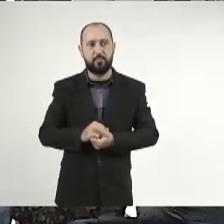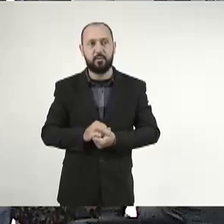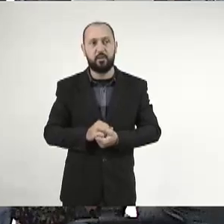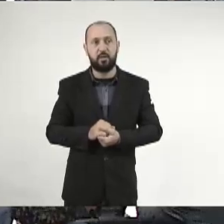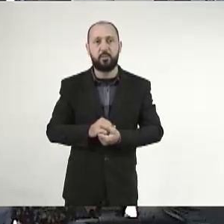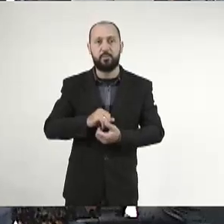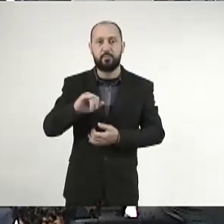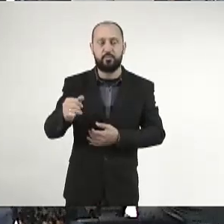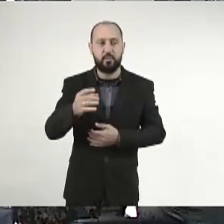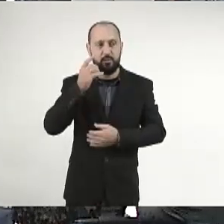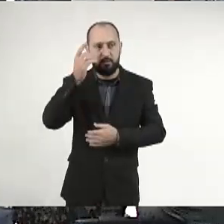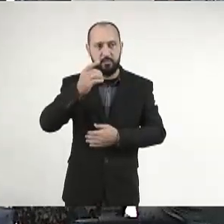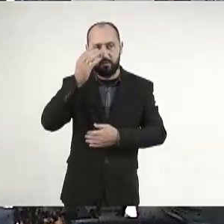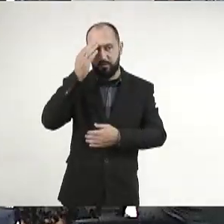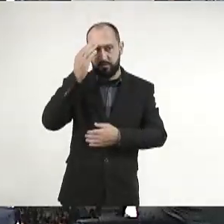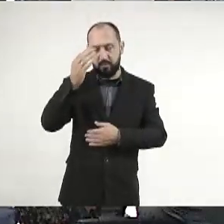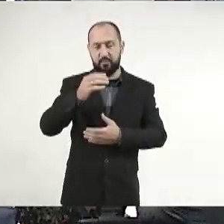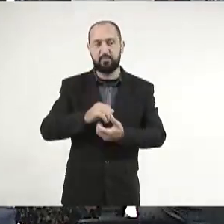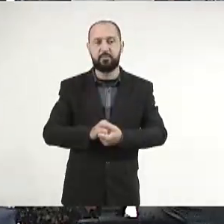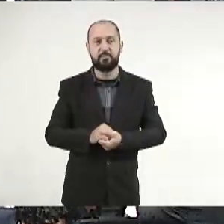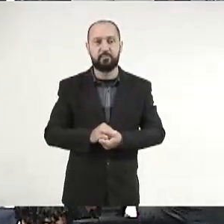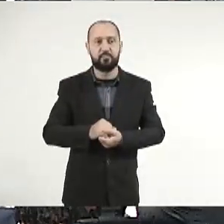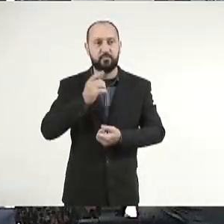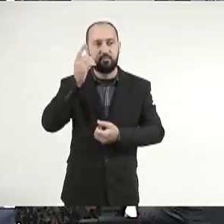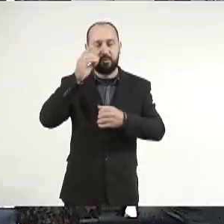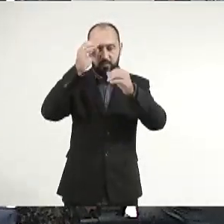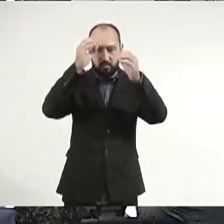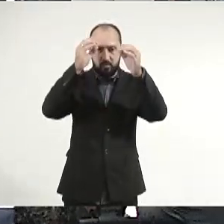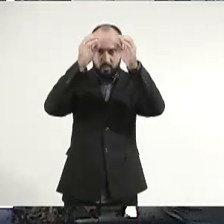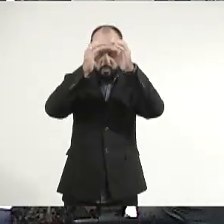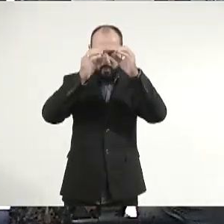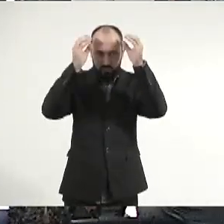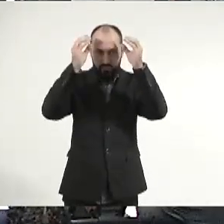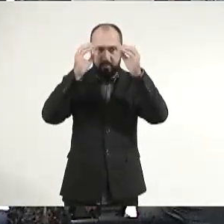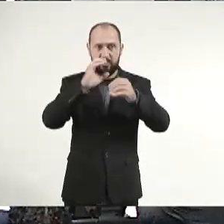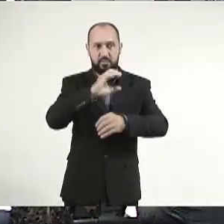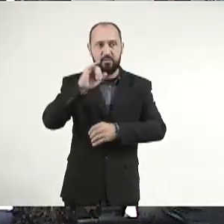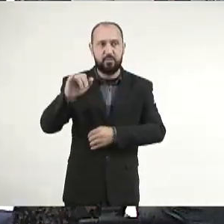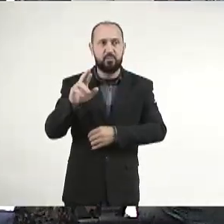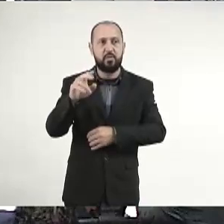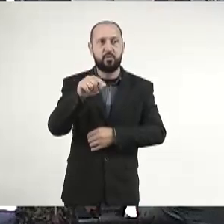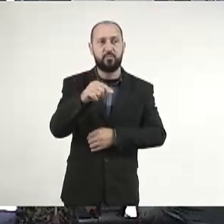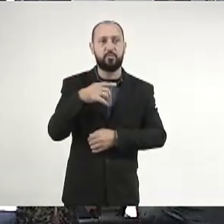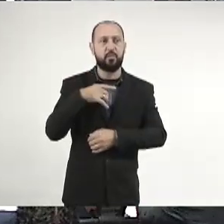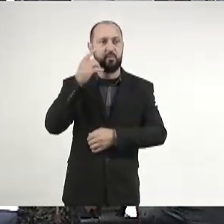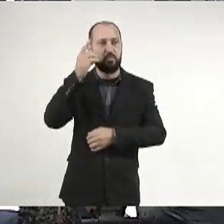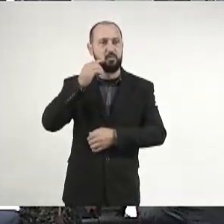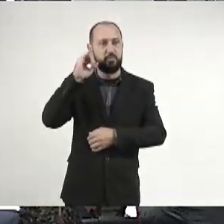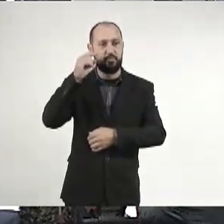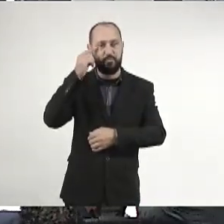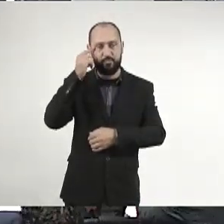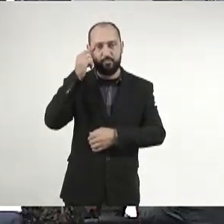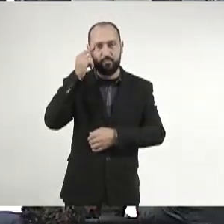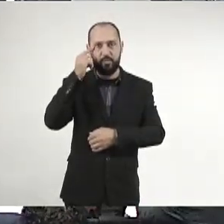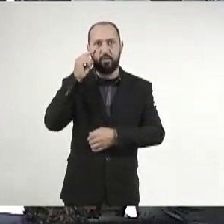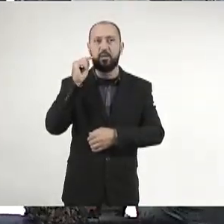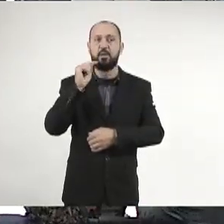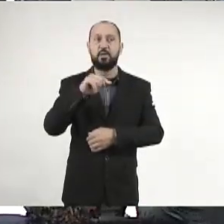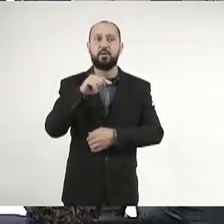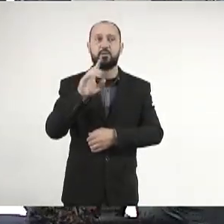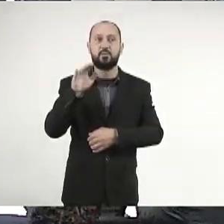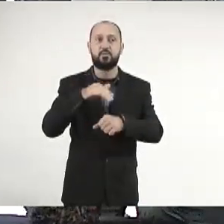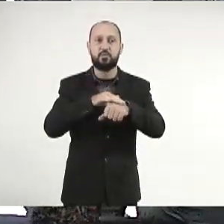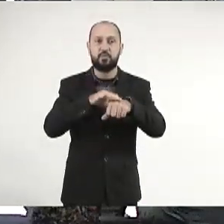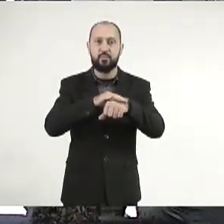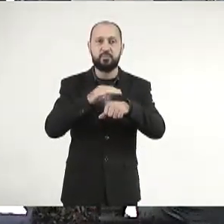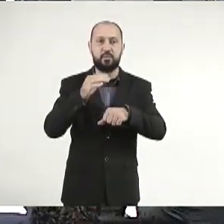uma vez, deputado Rachoca, obrigado. A presença do deputado Caravina, que é membro da CCJ, é isso que o deputado Roberto Rachoca se referiu, e eu falei com o